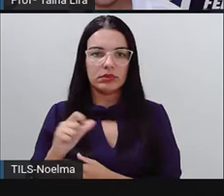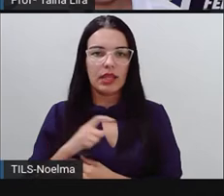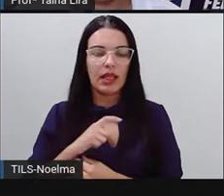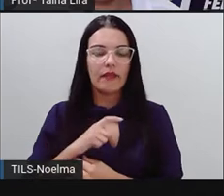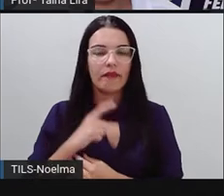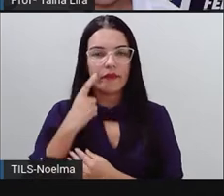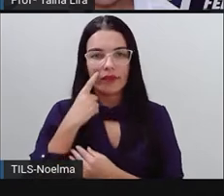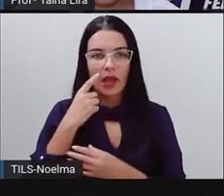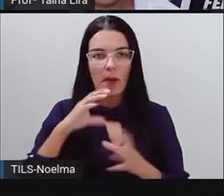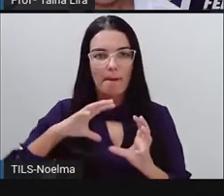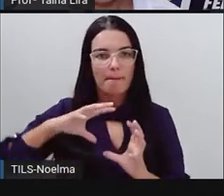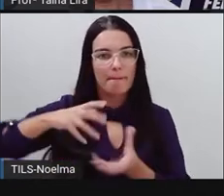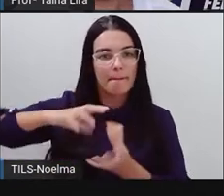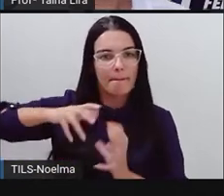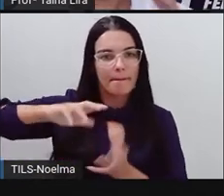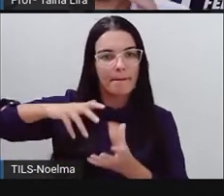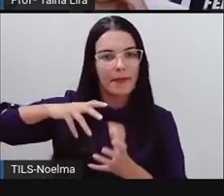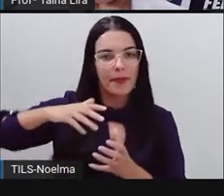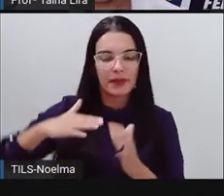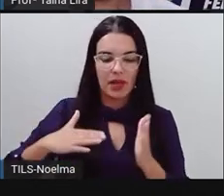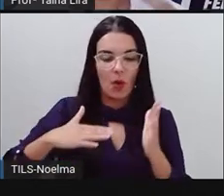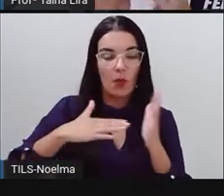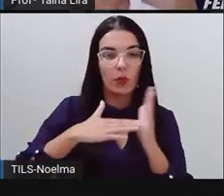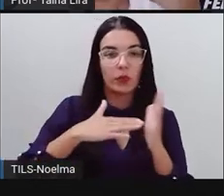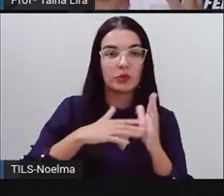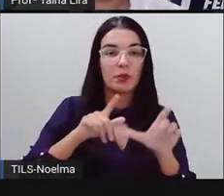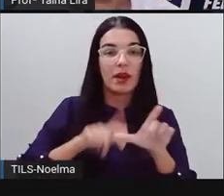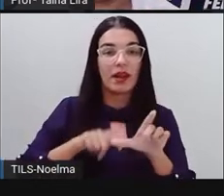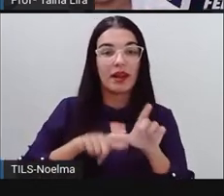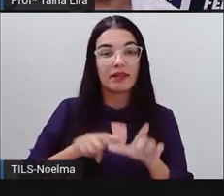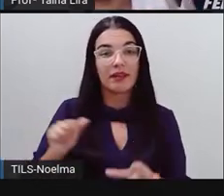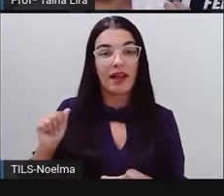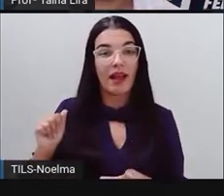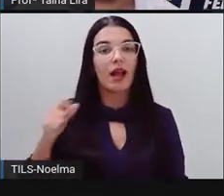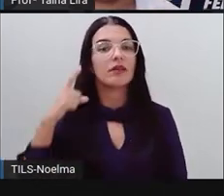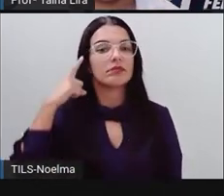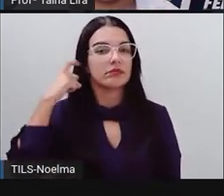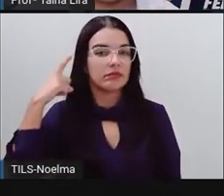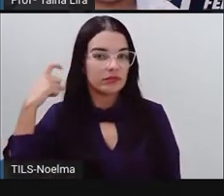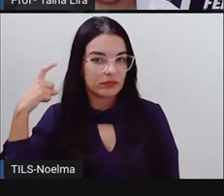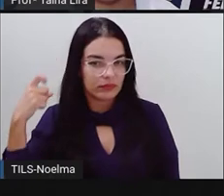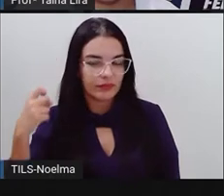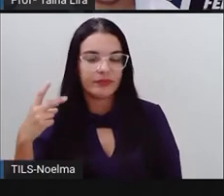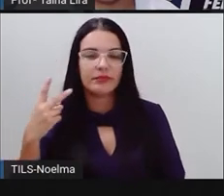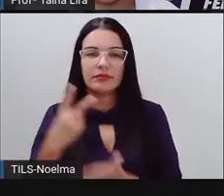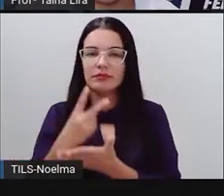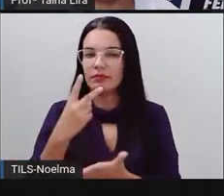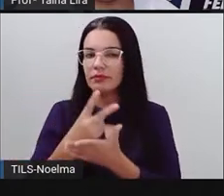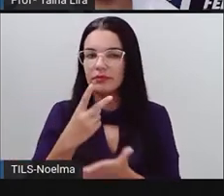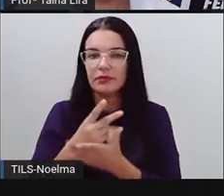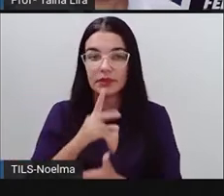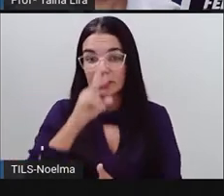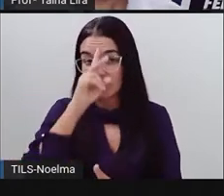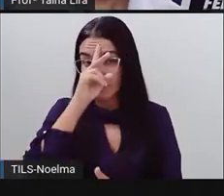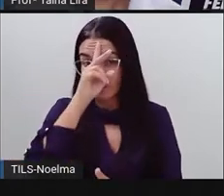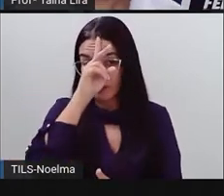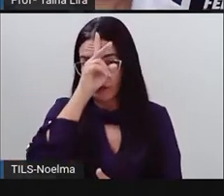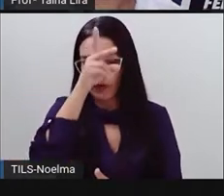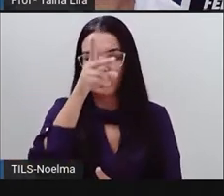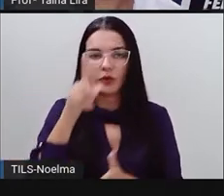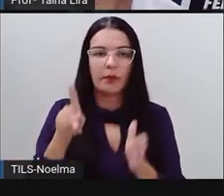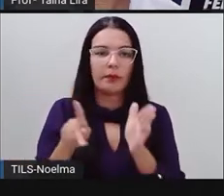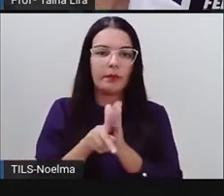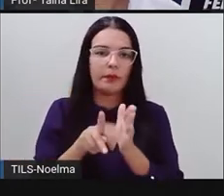sílaba bola maças consegue perceber o sono ar do mesmo jeito que a gente percebeu aqui na palavra